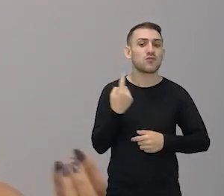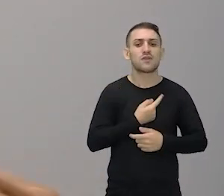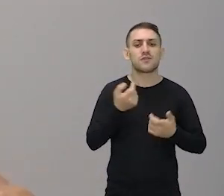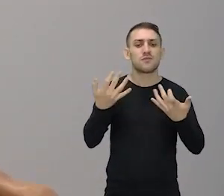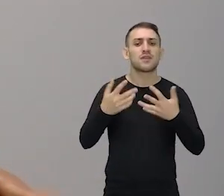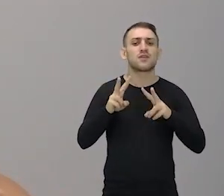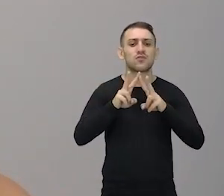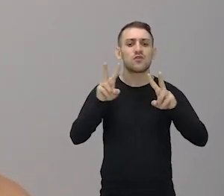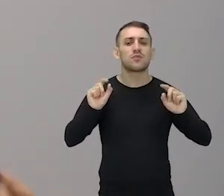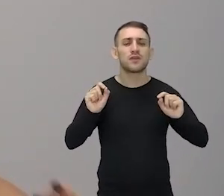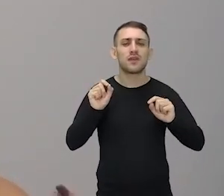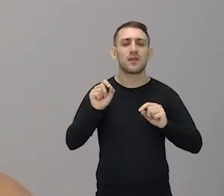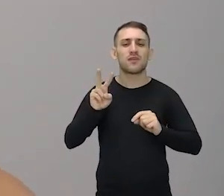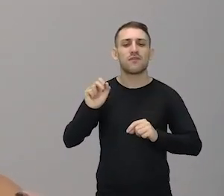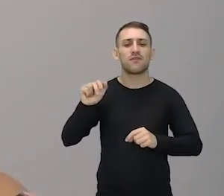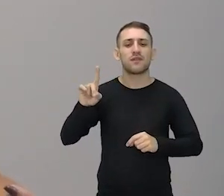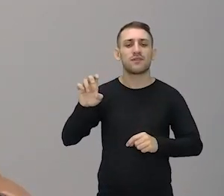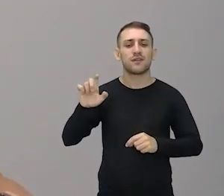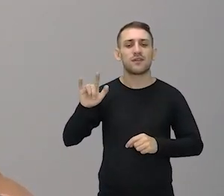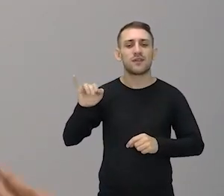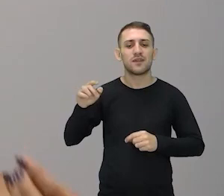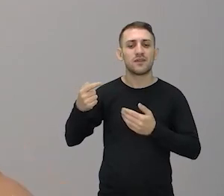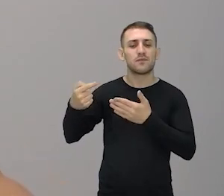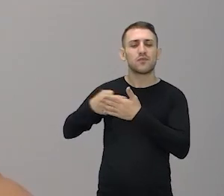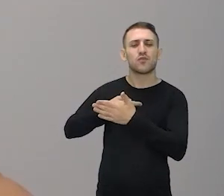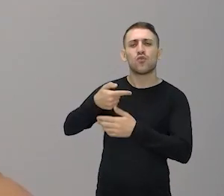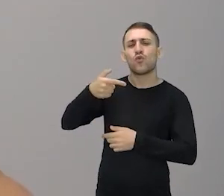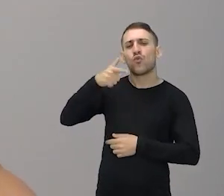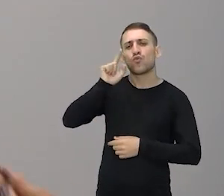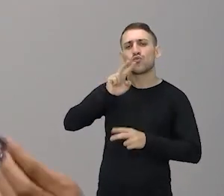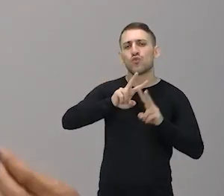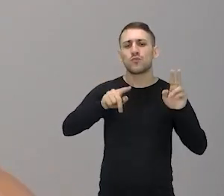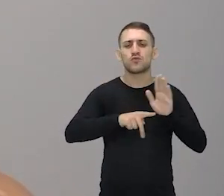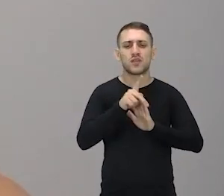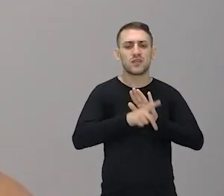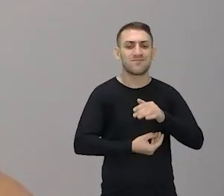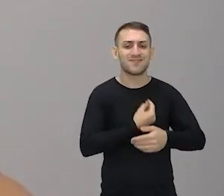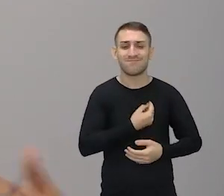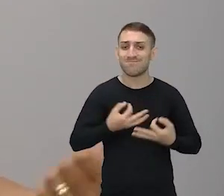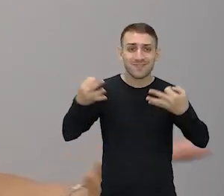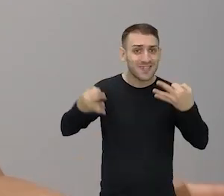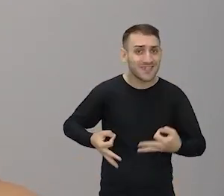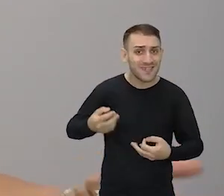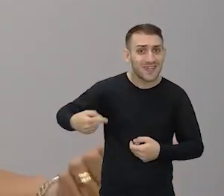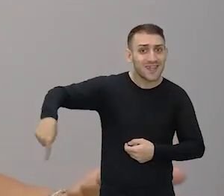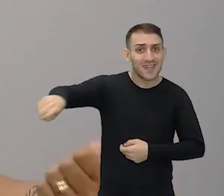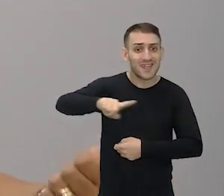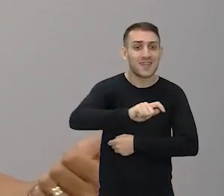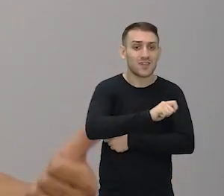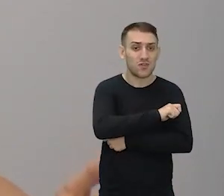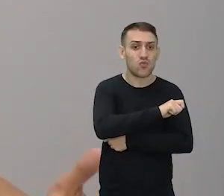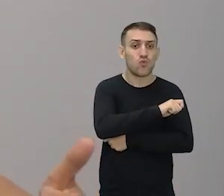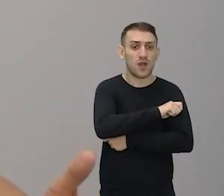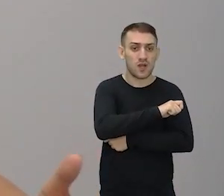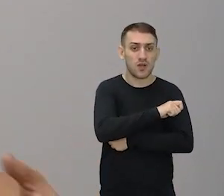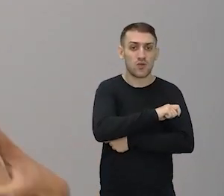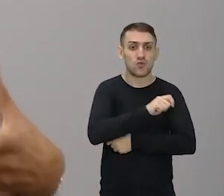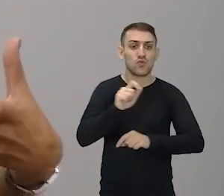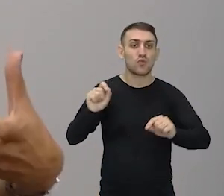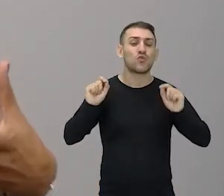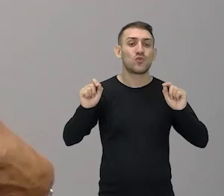né, e Vanderlei perguntou ontem sobre projeto de vida, com certeza esses alunos, como o professor Fernando já falou antes,